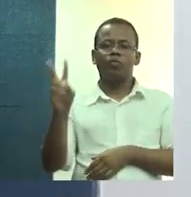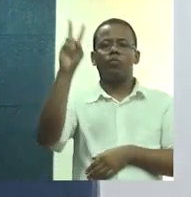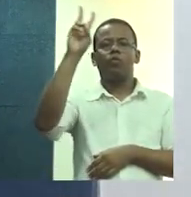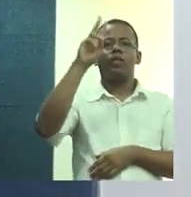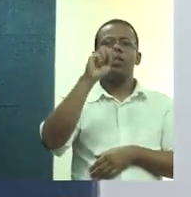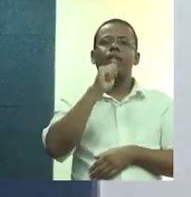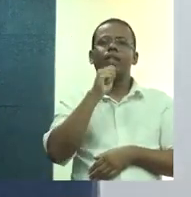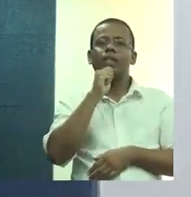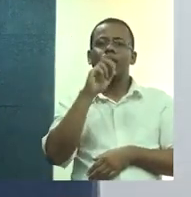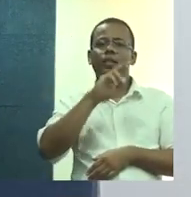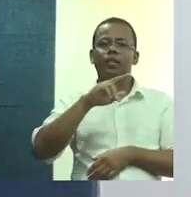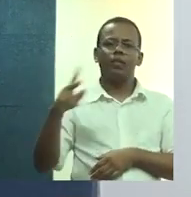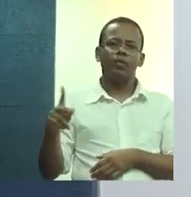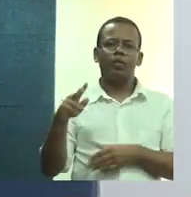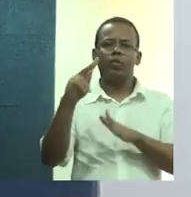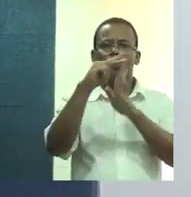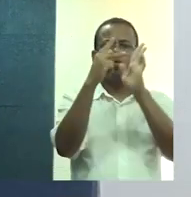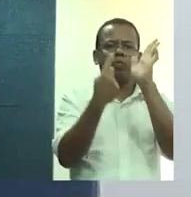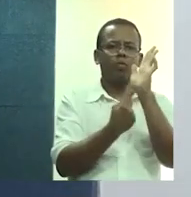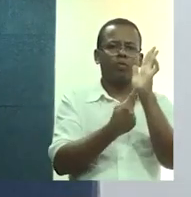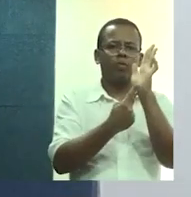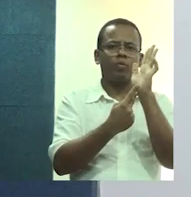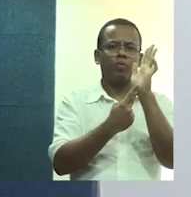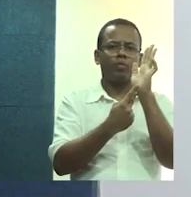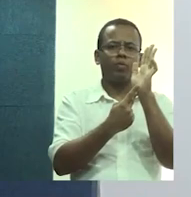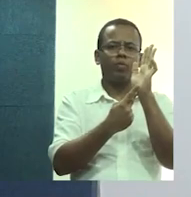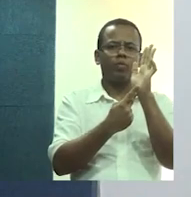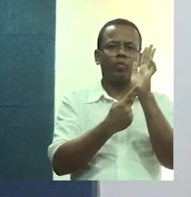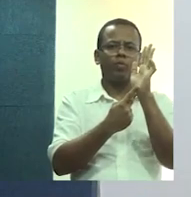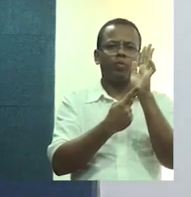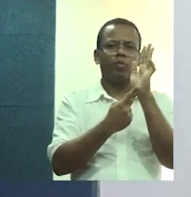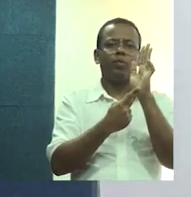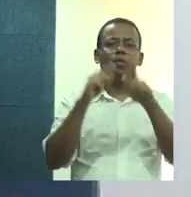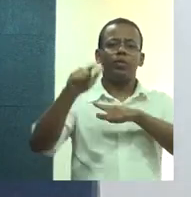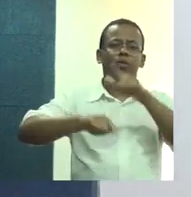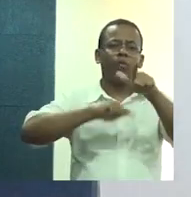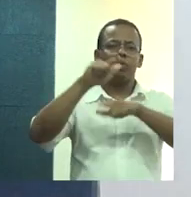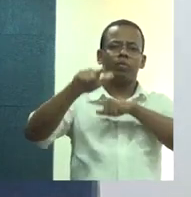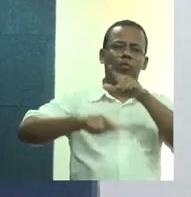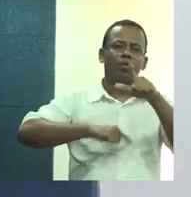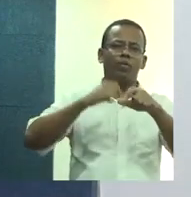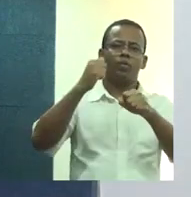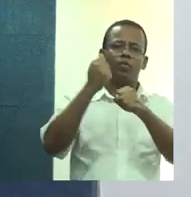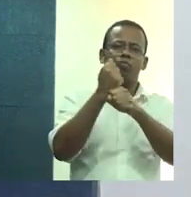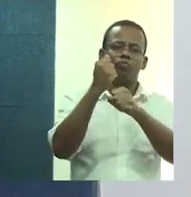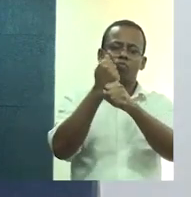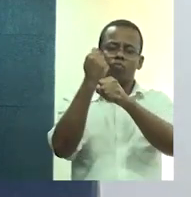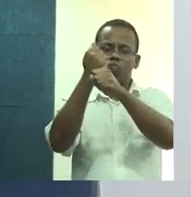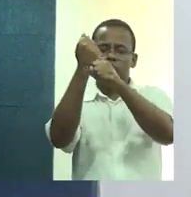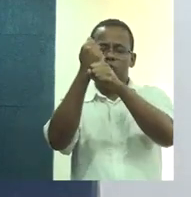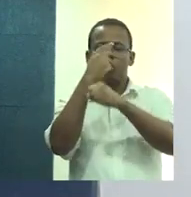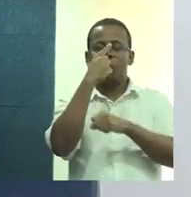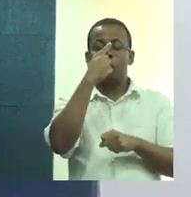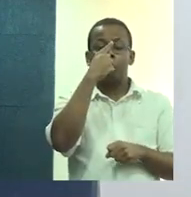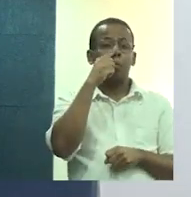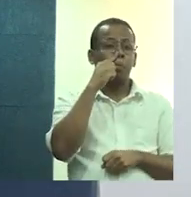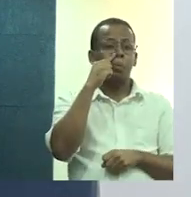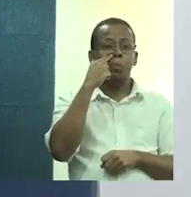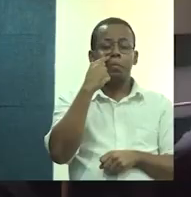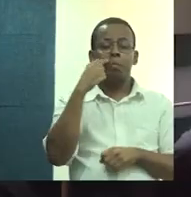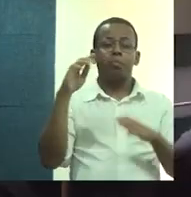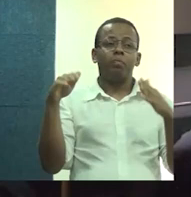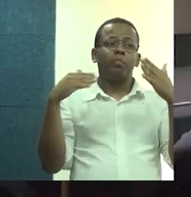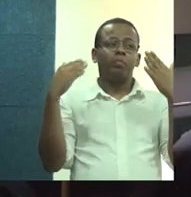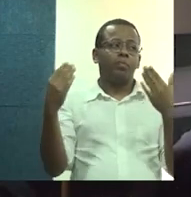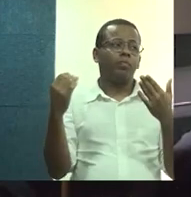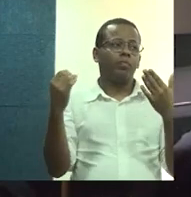que não eram consideradas nesses programas que eram Street Censo trabalhando com as obras né com a infraestrutura então